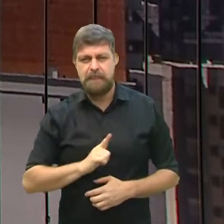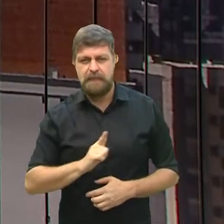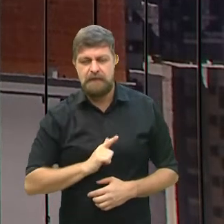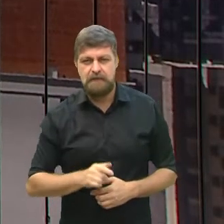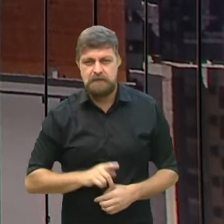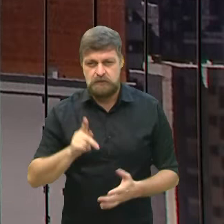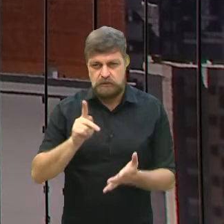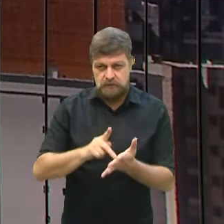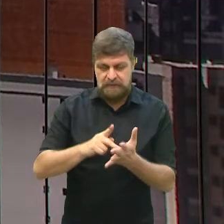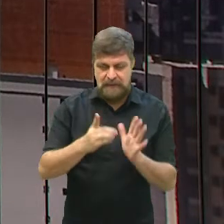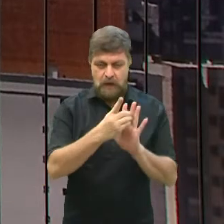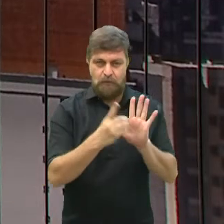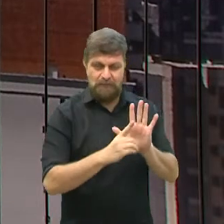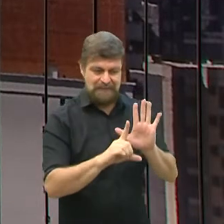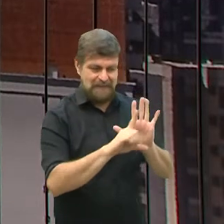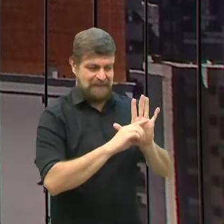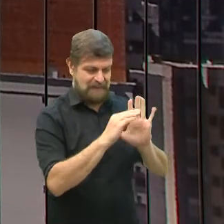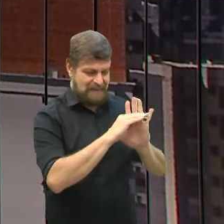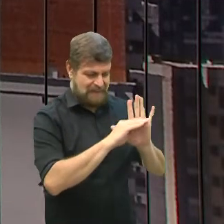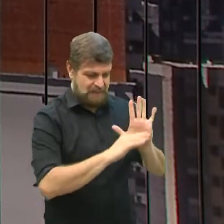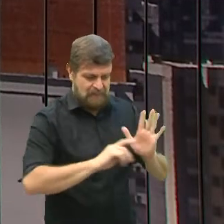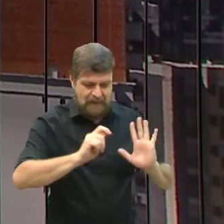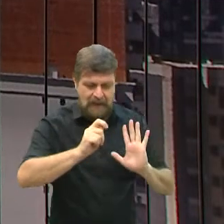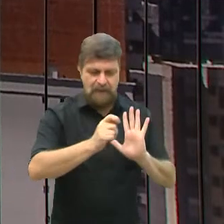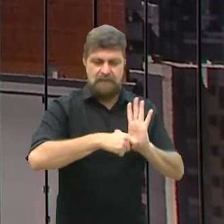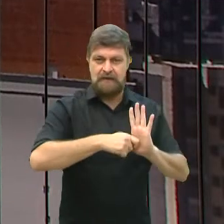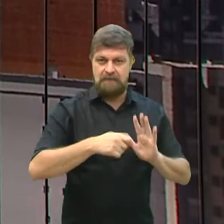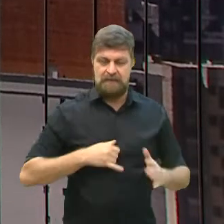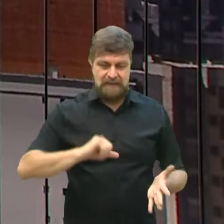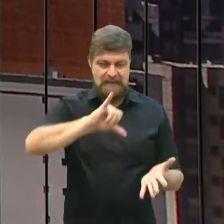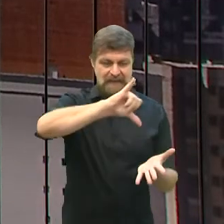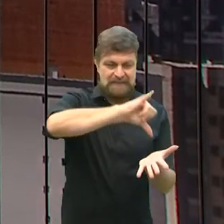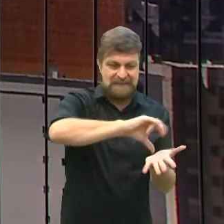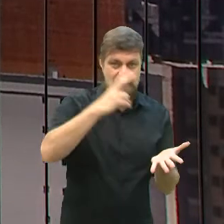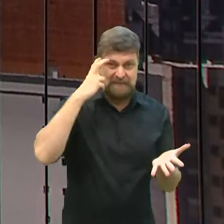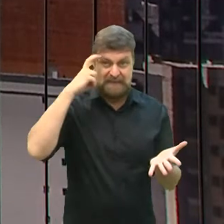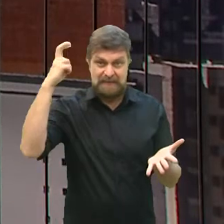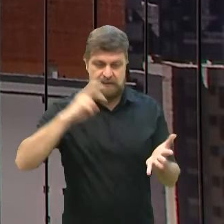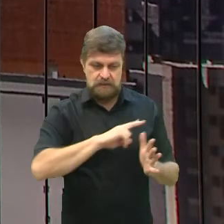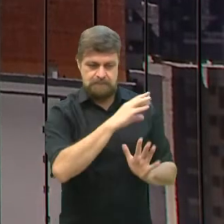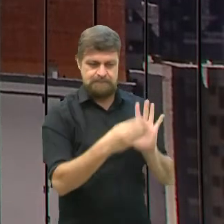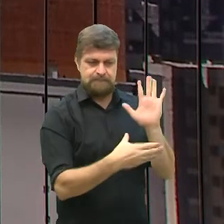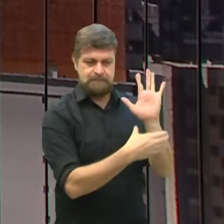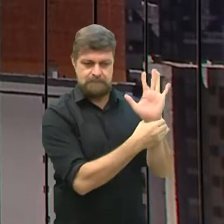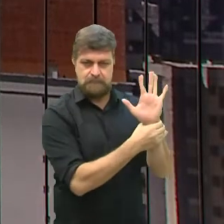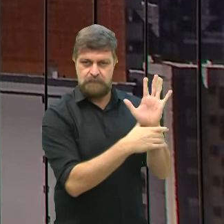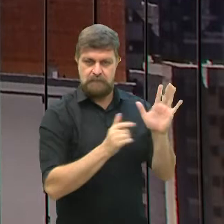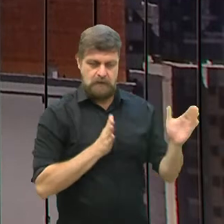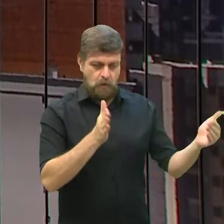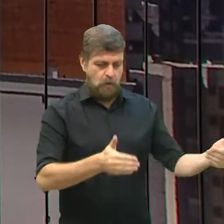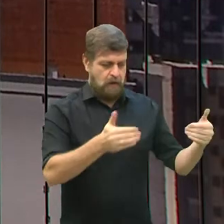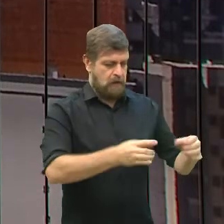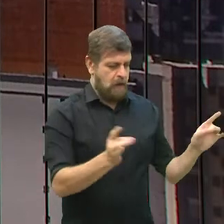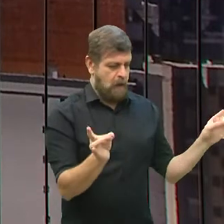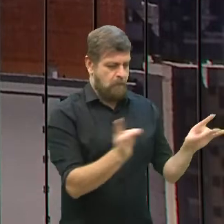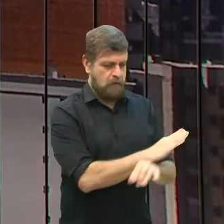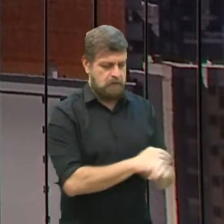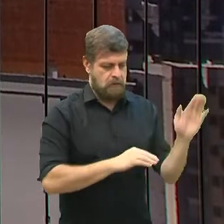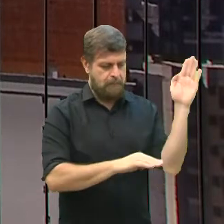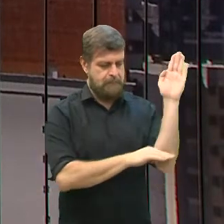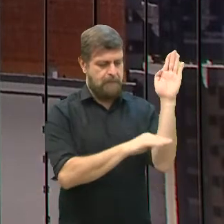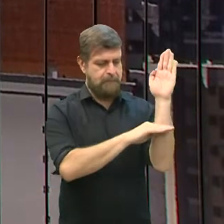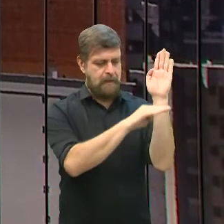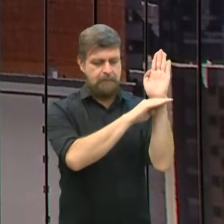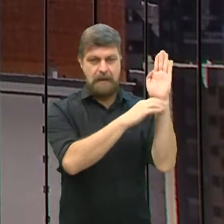na verdade, um novo decreto revigorando essa central de inteligência, entregar suas instalações físicas no 16º andar